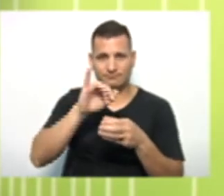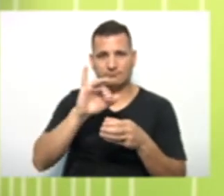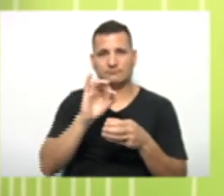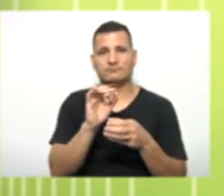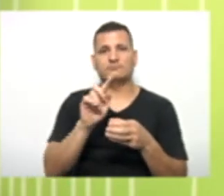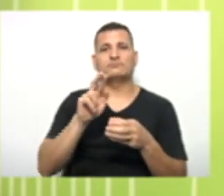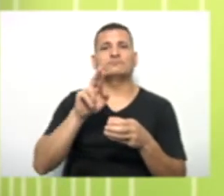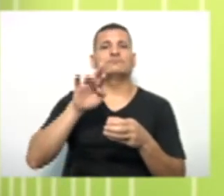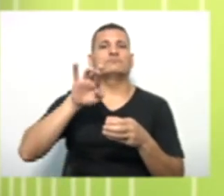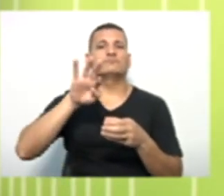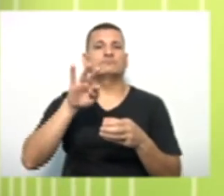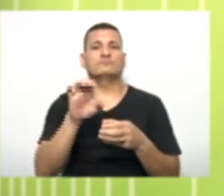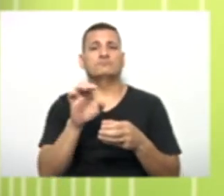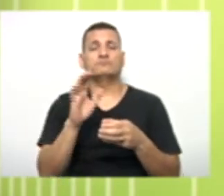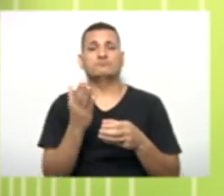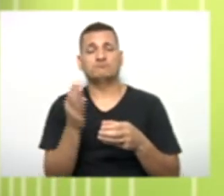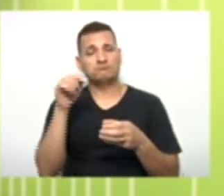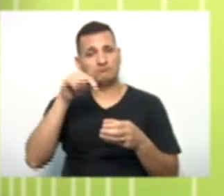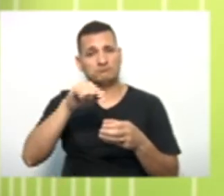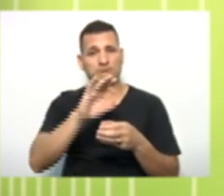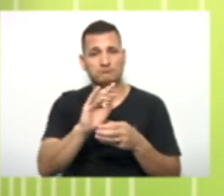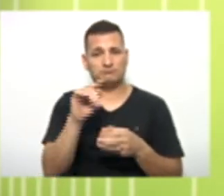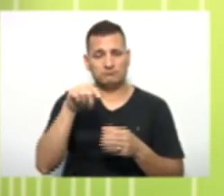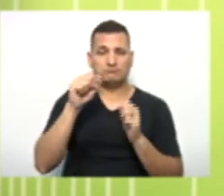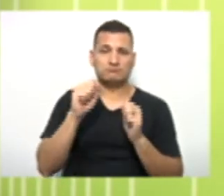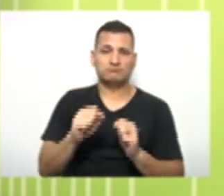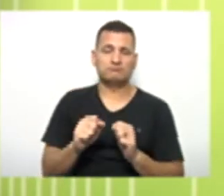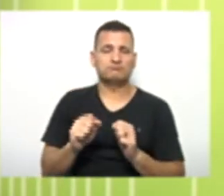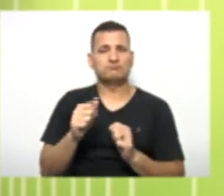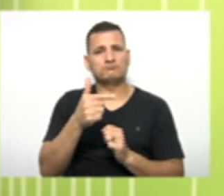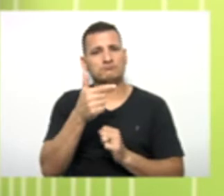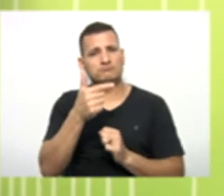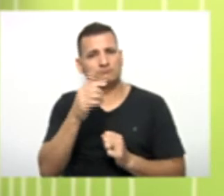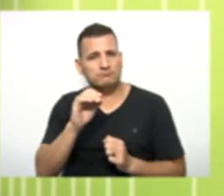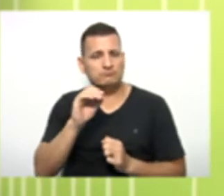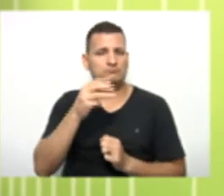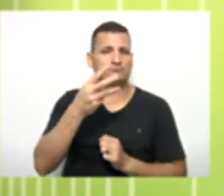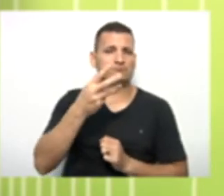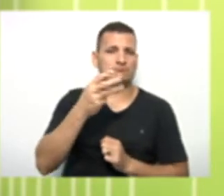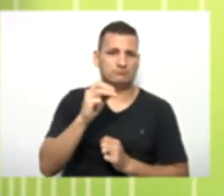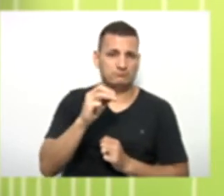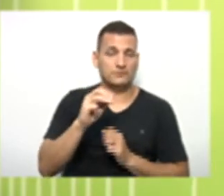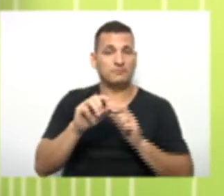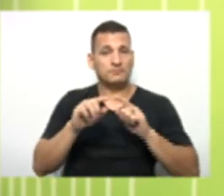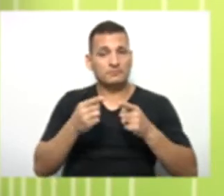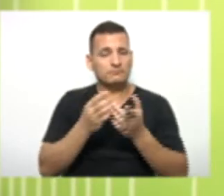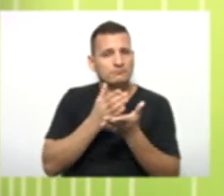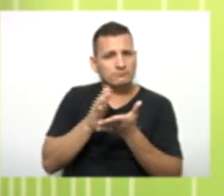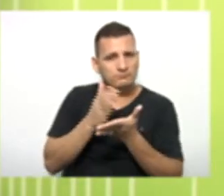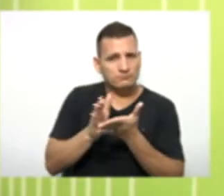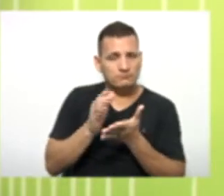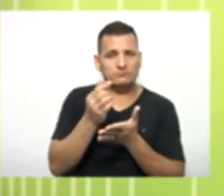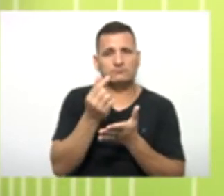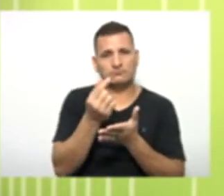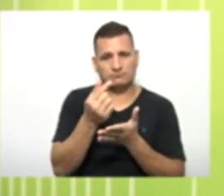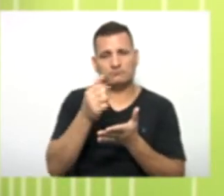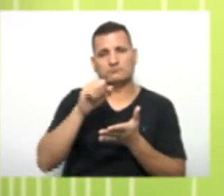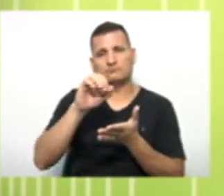pode ter 20, 30 associados, mas só vão receber sobras aqueles cooperativos